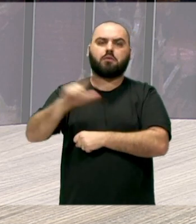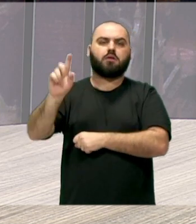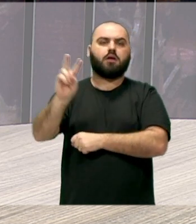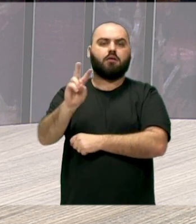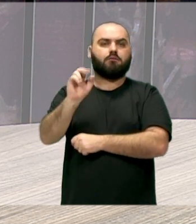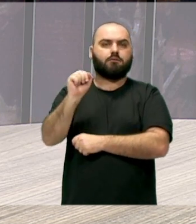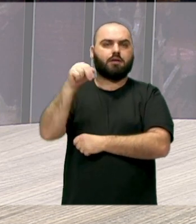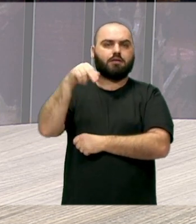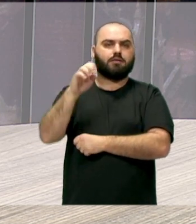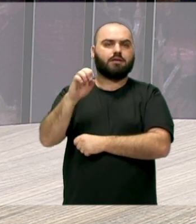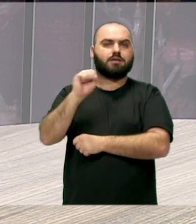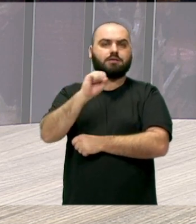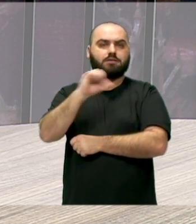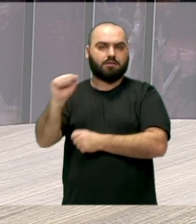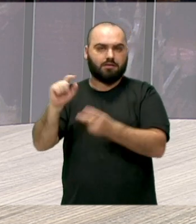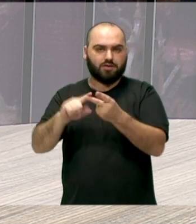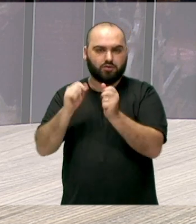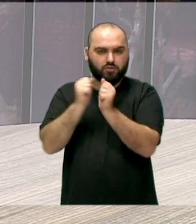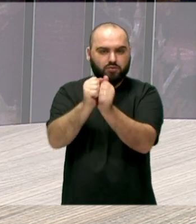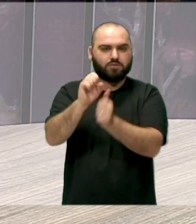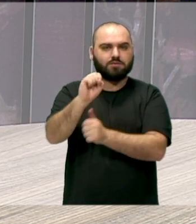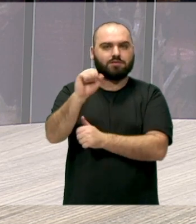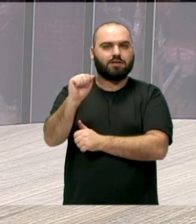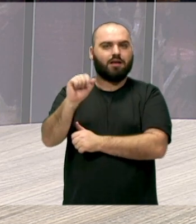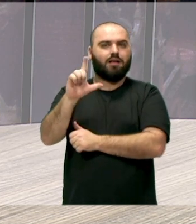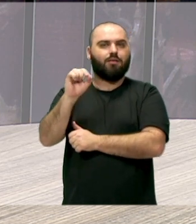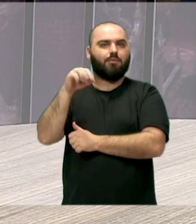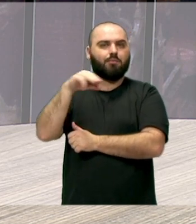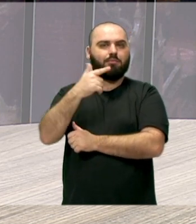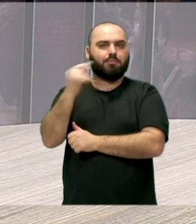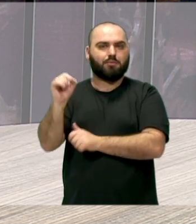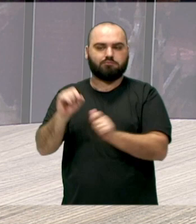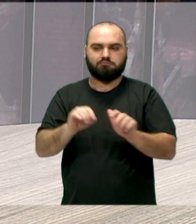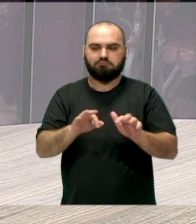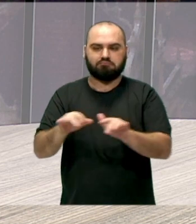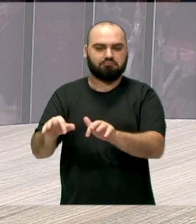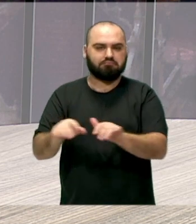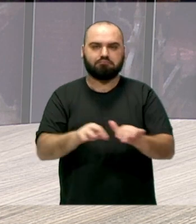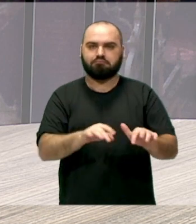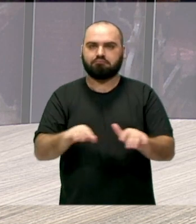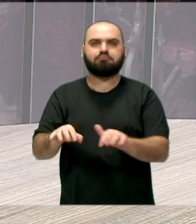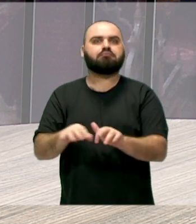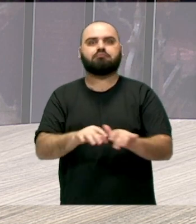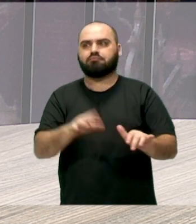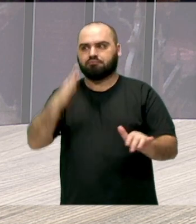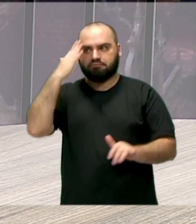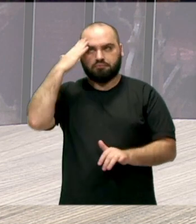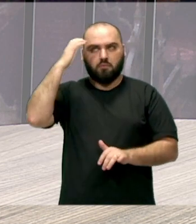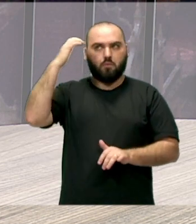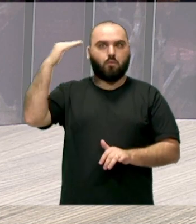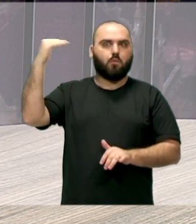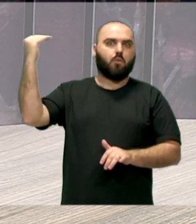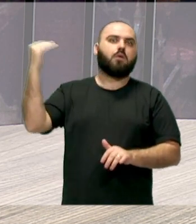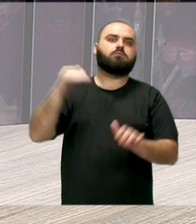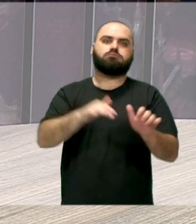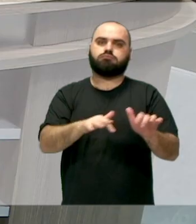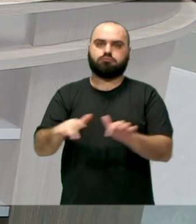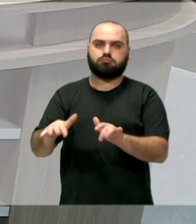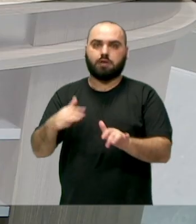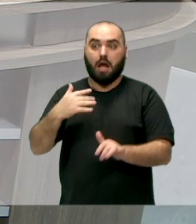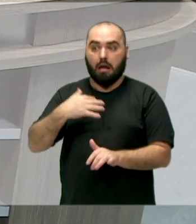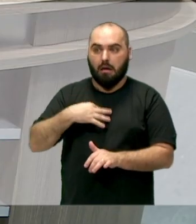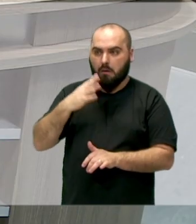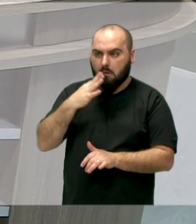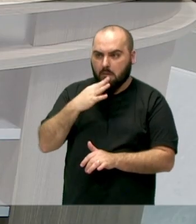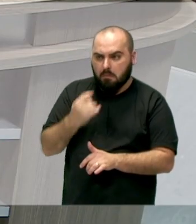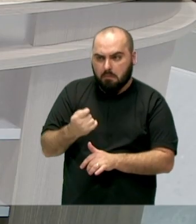Vanessa Moreno e o Salomão Soares. O Salomão é um pianista, grande pianista, e assim, eu confesso que eu os conhecia